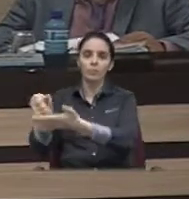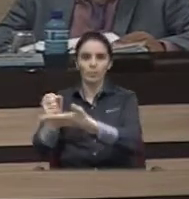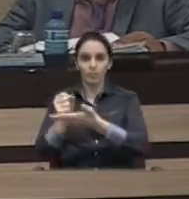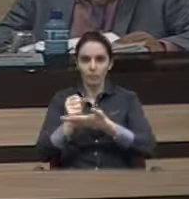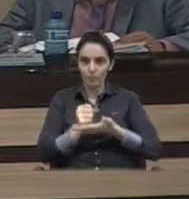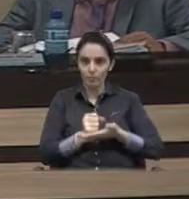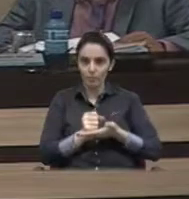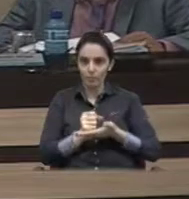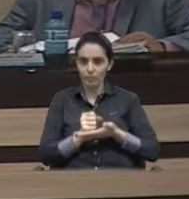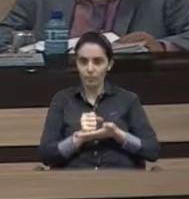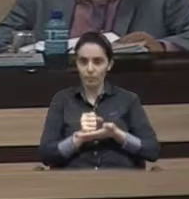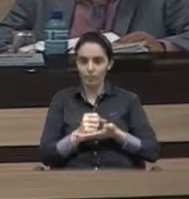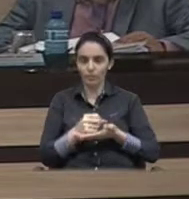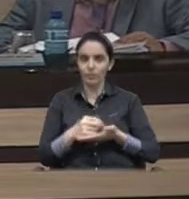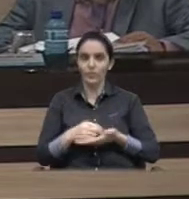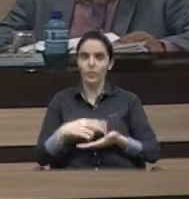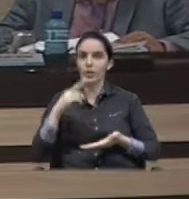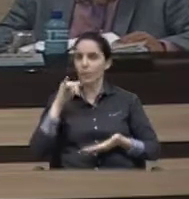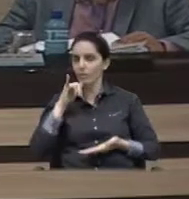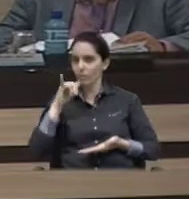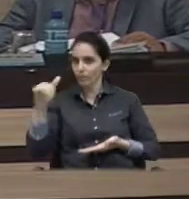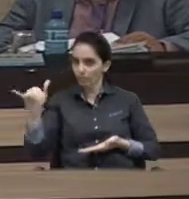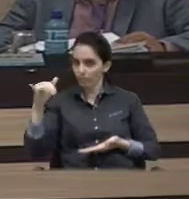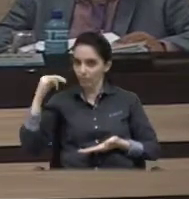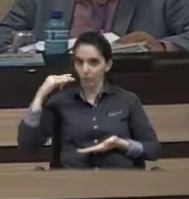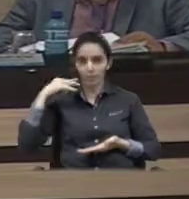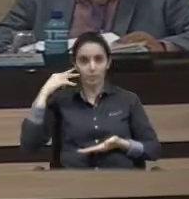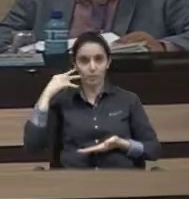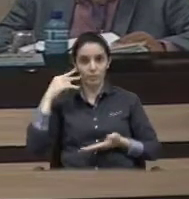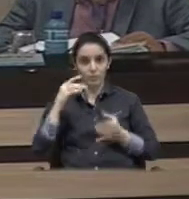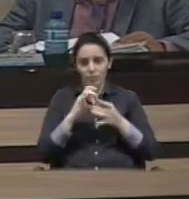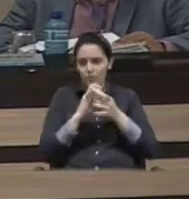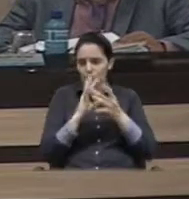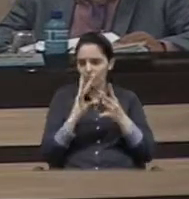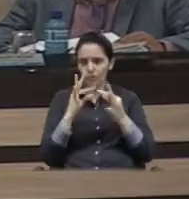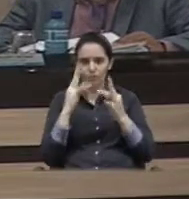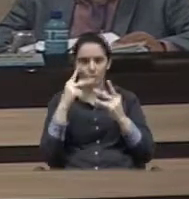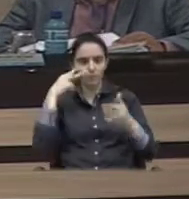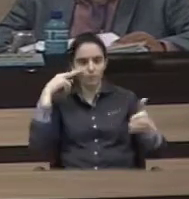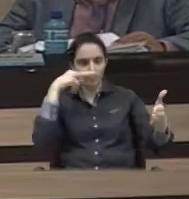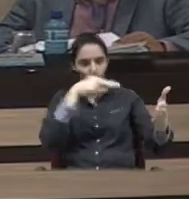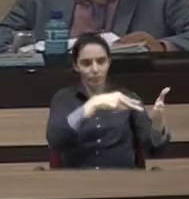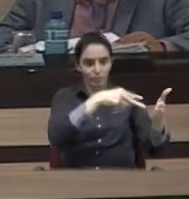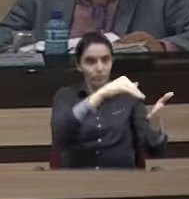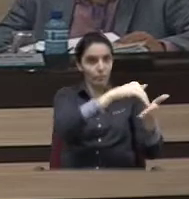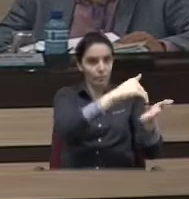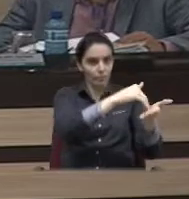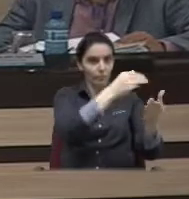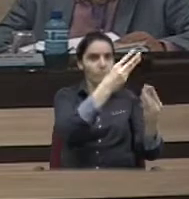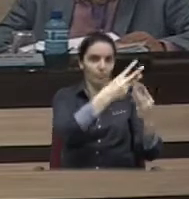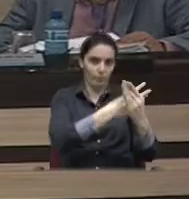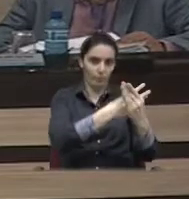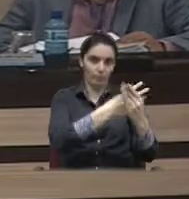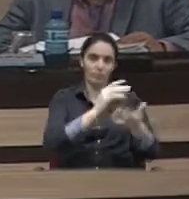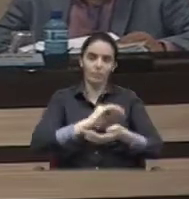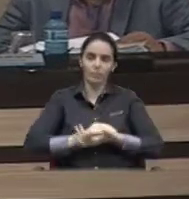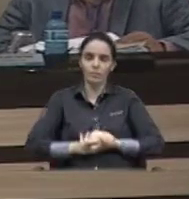esse ofício e informa os vereadores que está à disposição na Secretaria da Câmara Municipal.